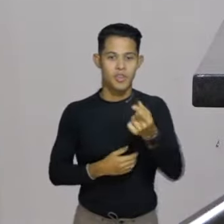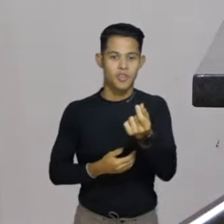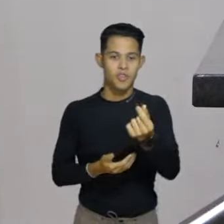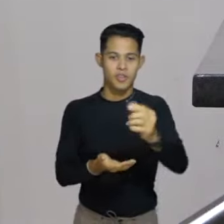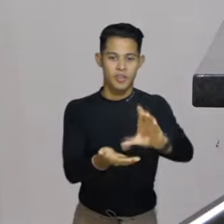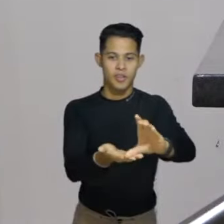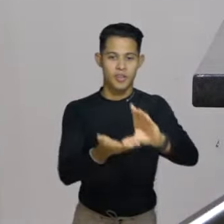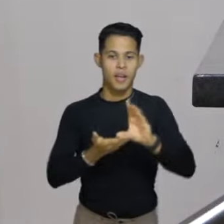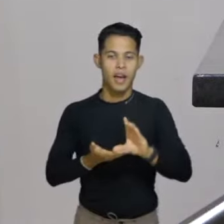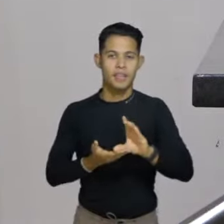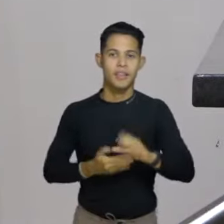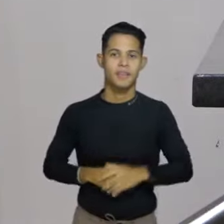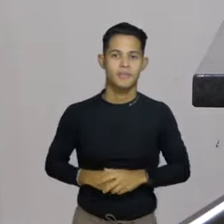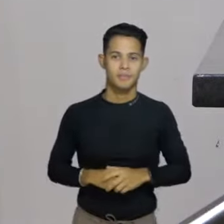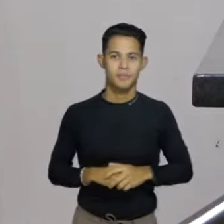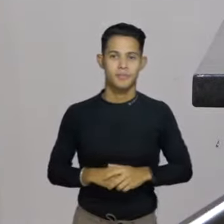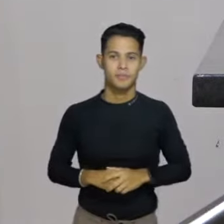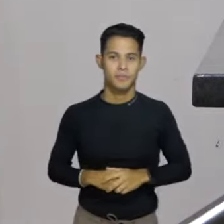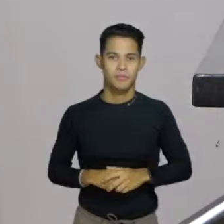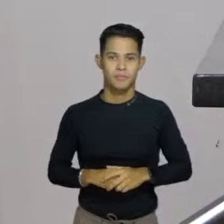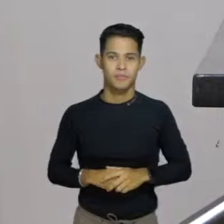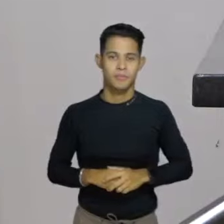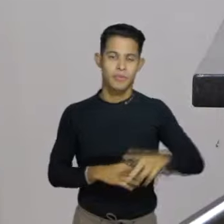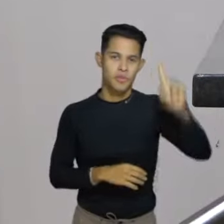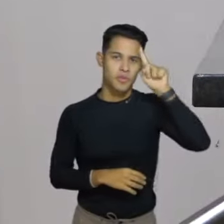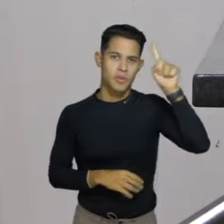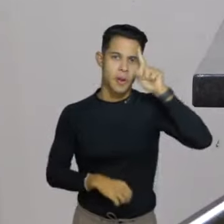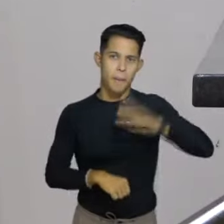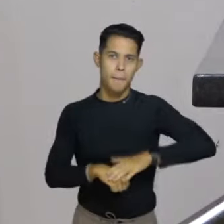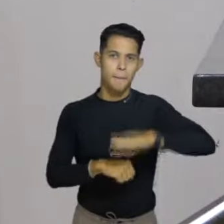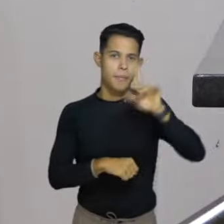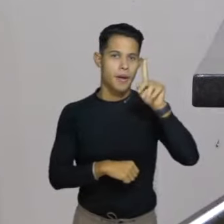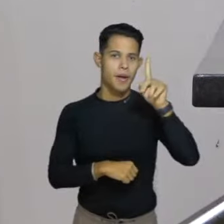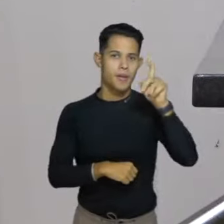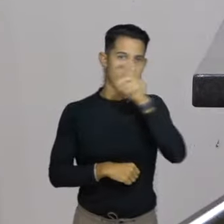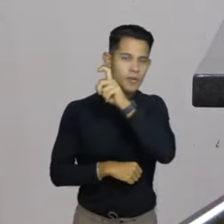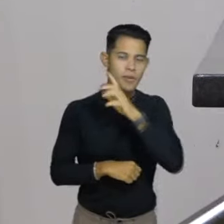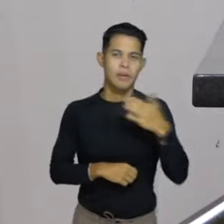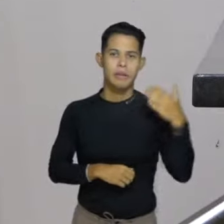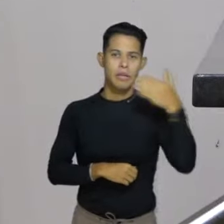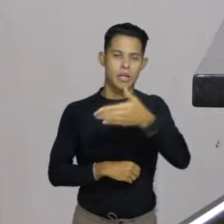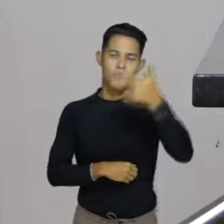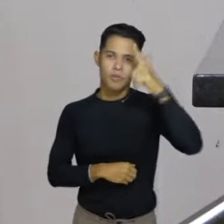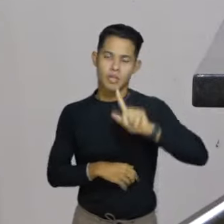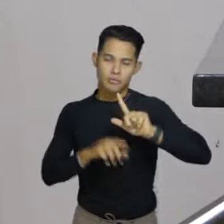seu bolso cada vez tá mais difícil vir para cá e buscar